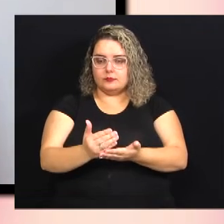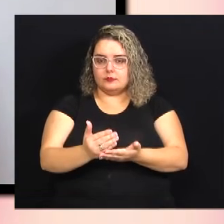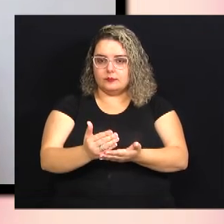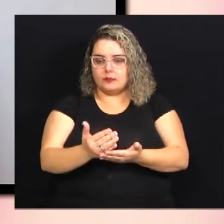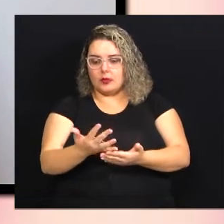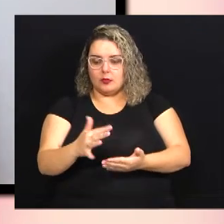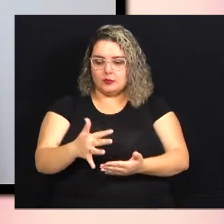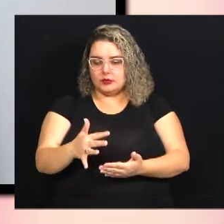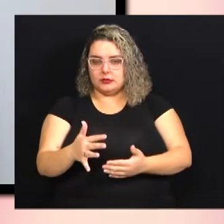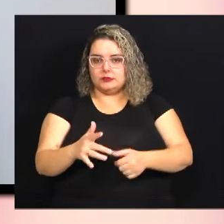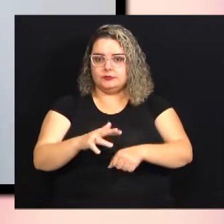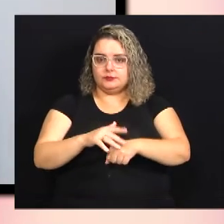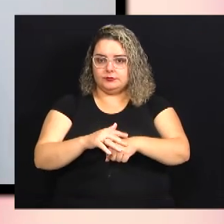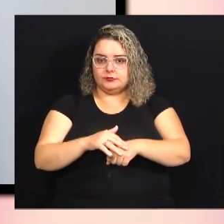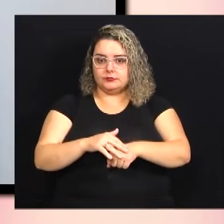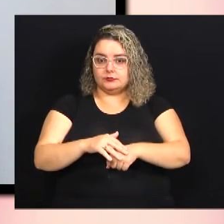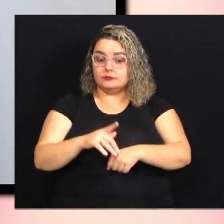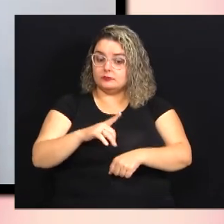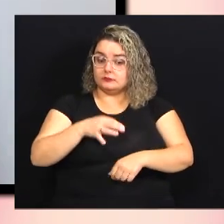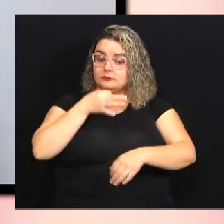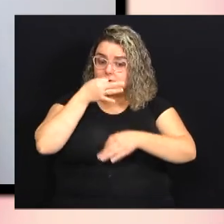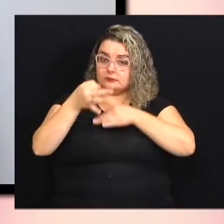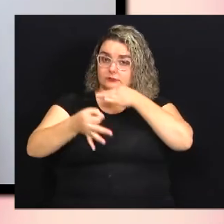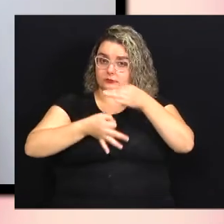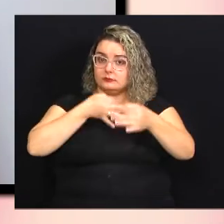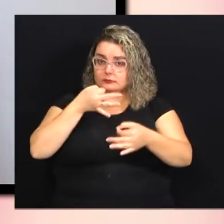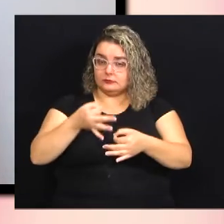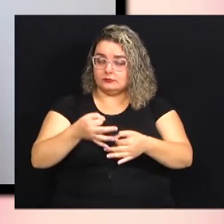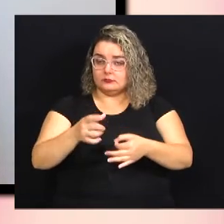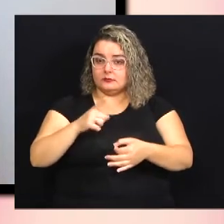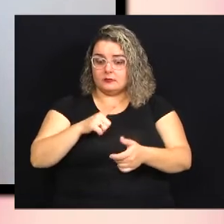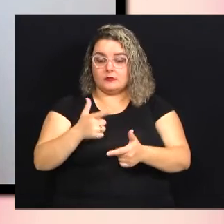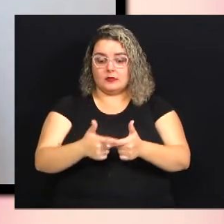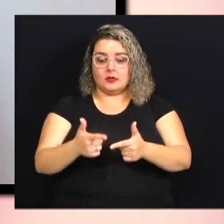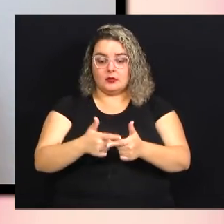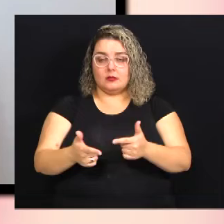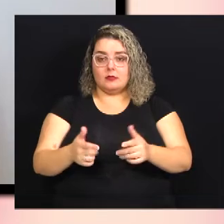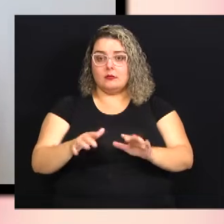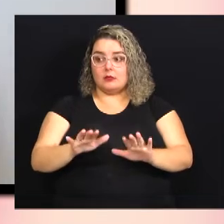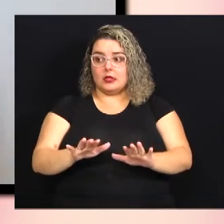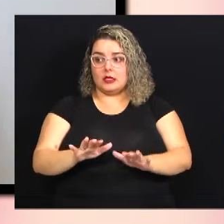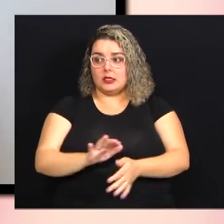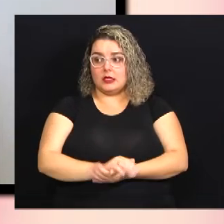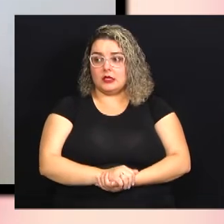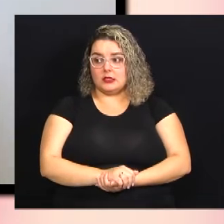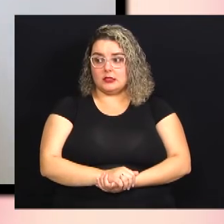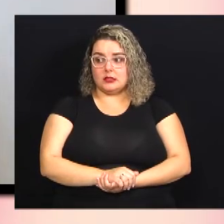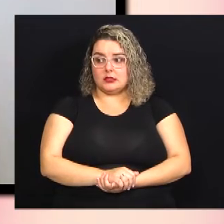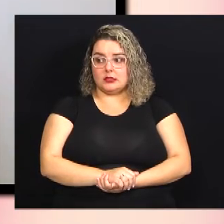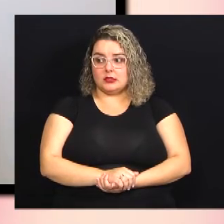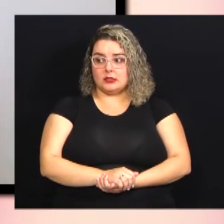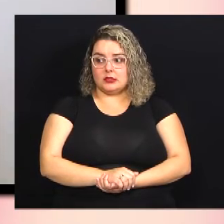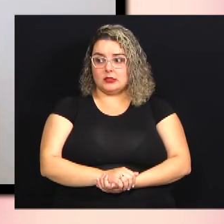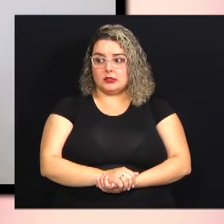moderado da doença, uma certa crítica de que existe um problema. Mas